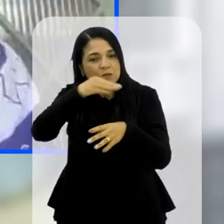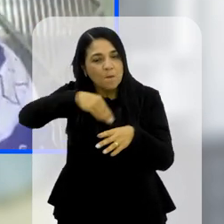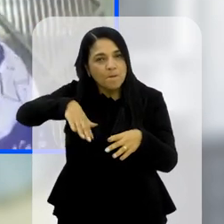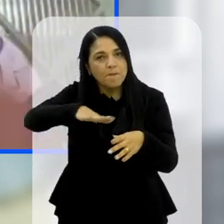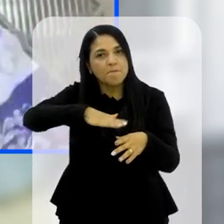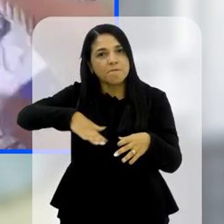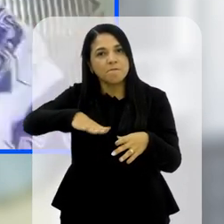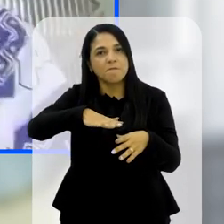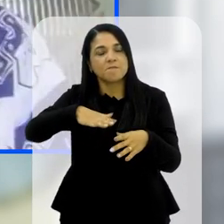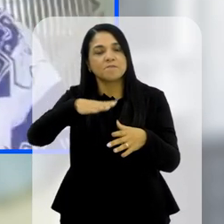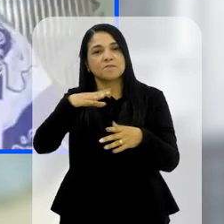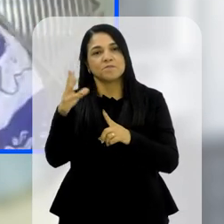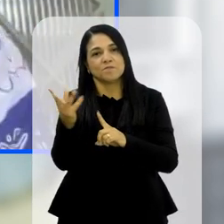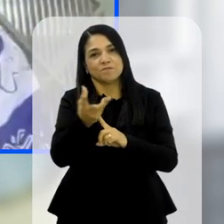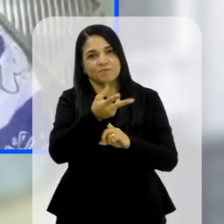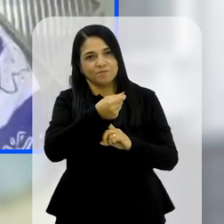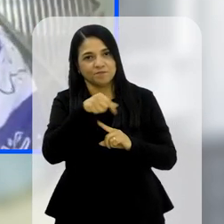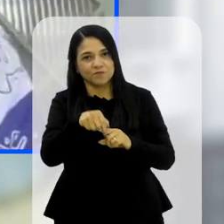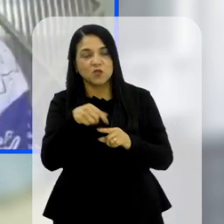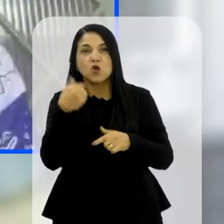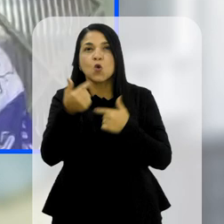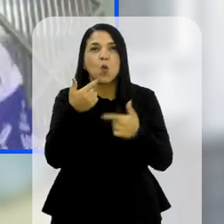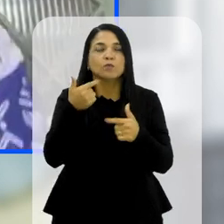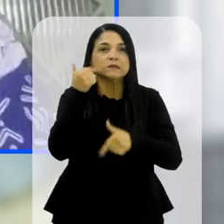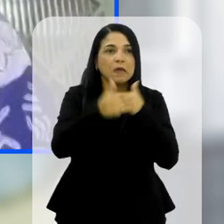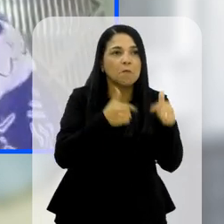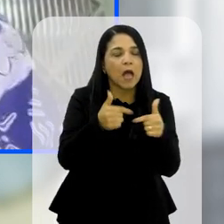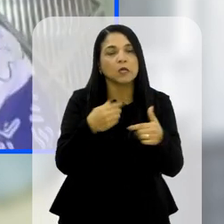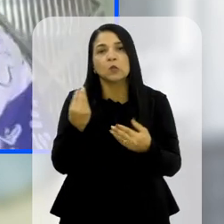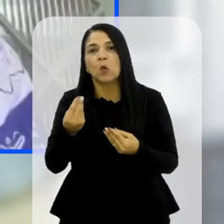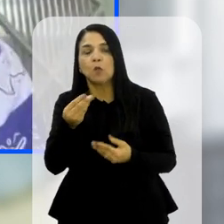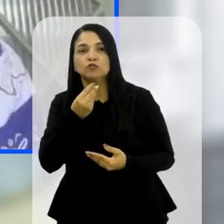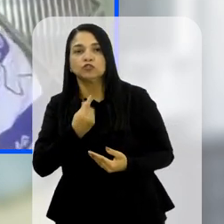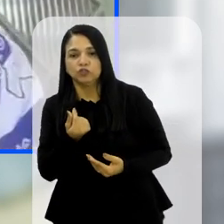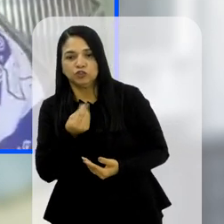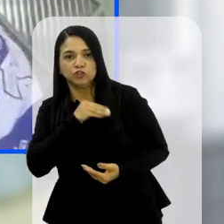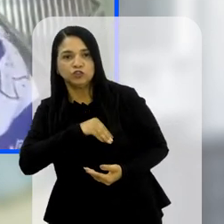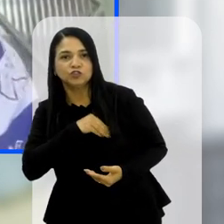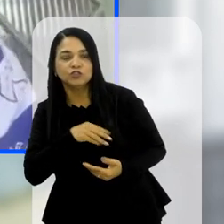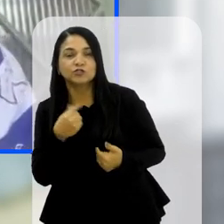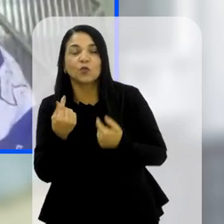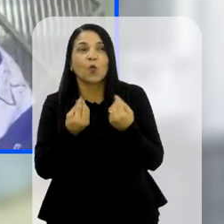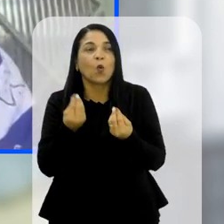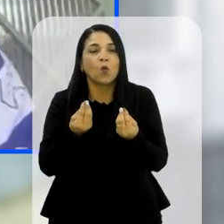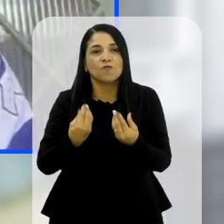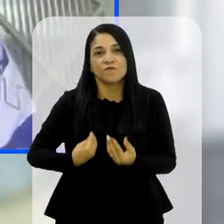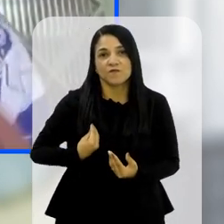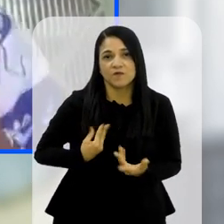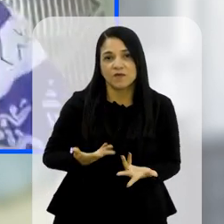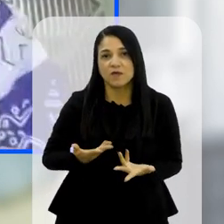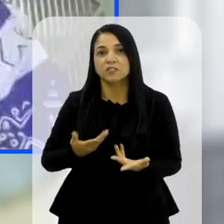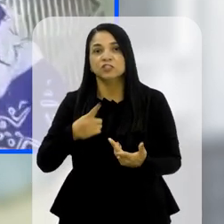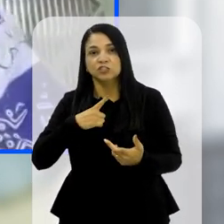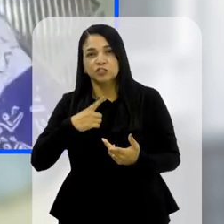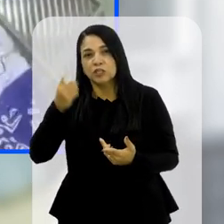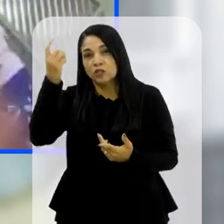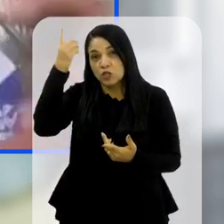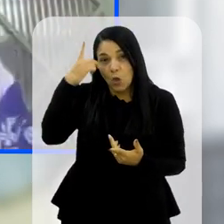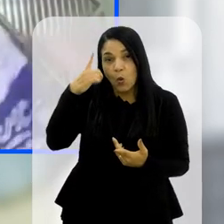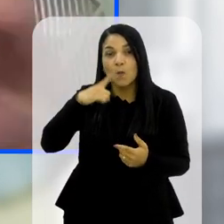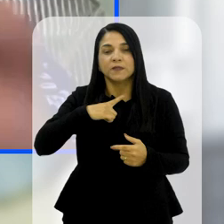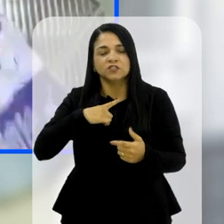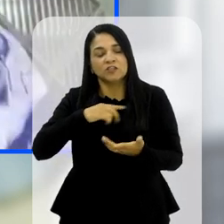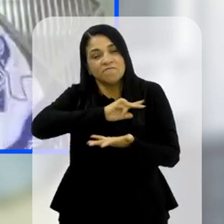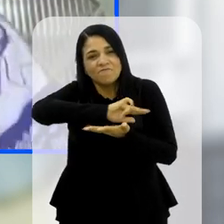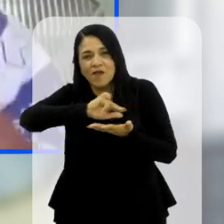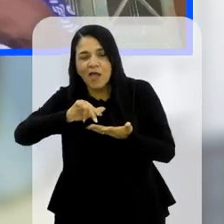lugares dentro desse mercado de como conseguir trabalho, de como conseguir dinheiro, de como sobreviver. Então, acho que tinha uma pulsão aí,